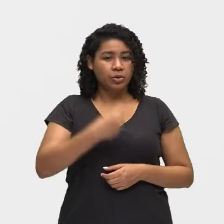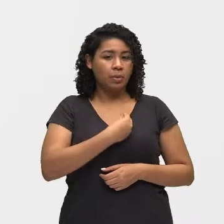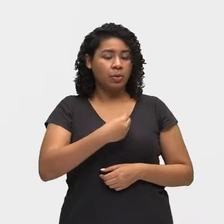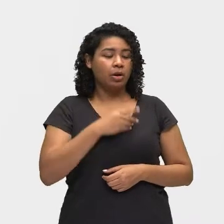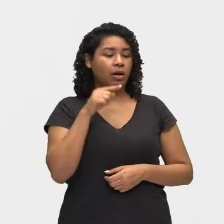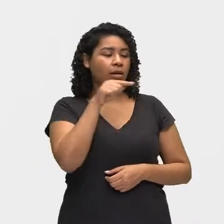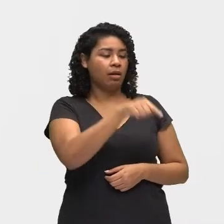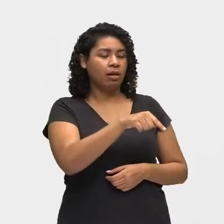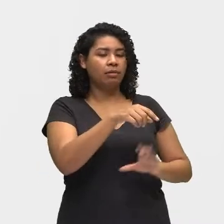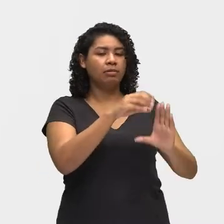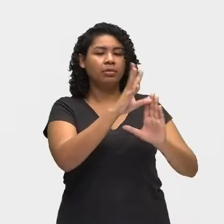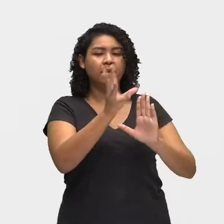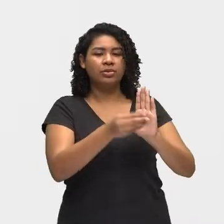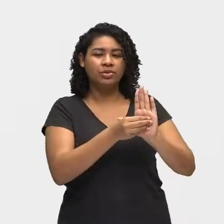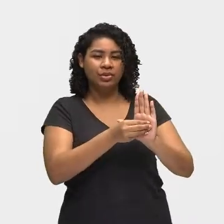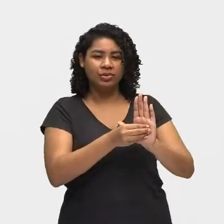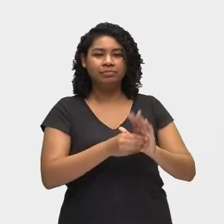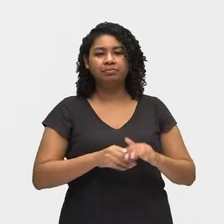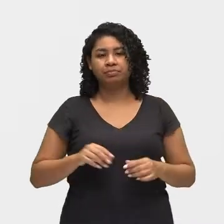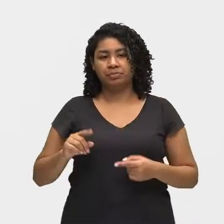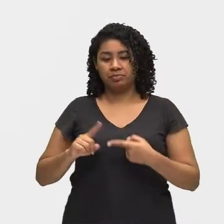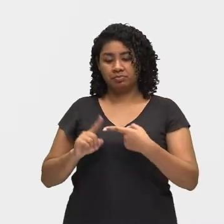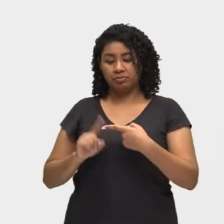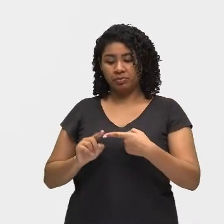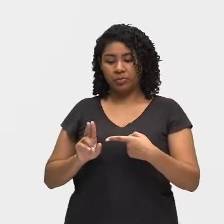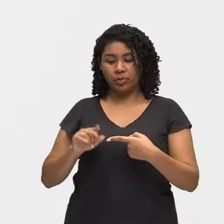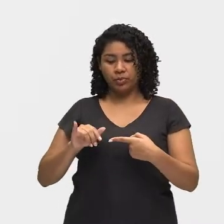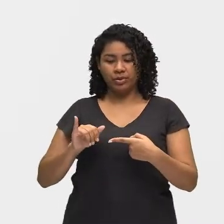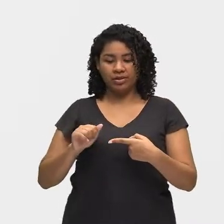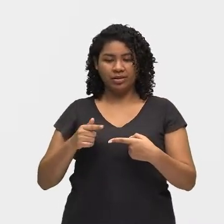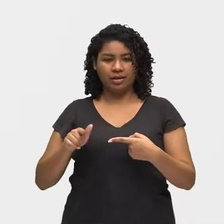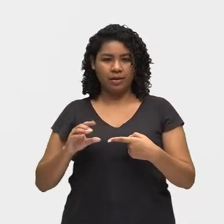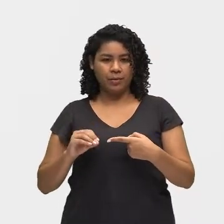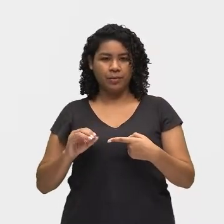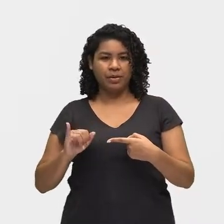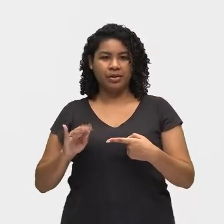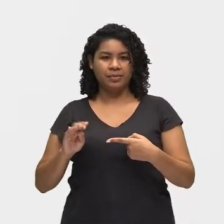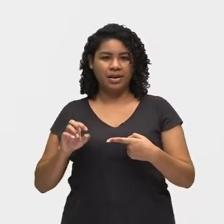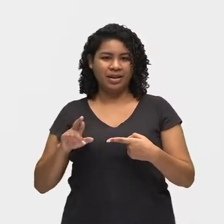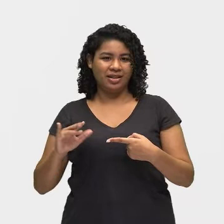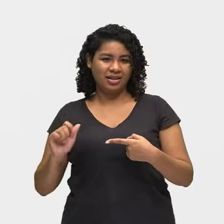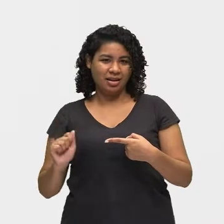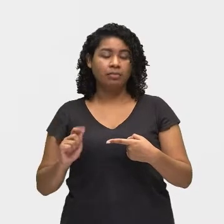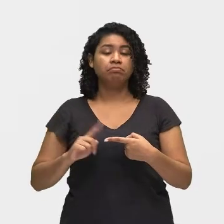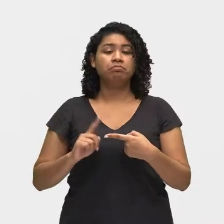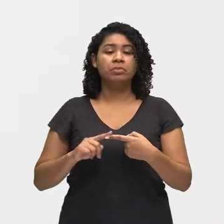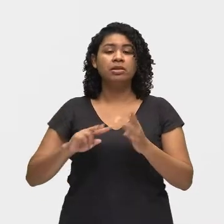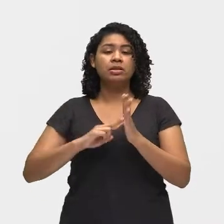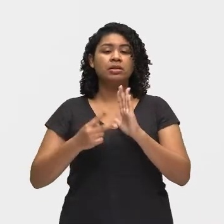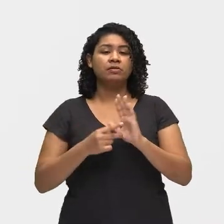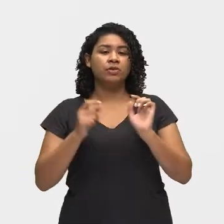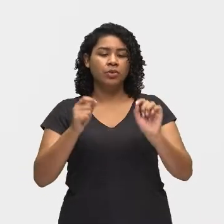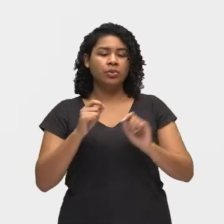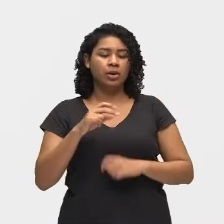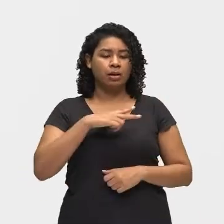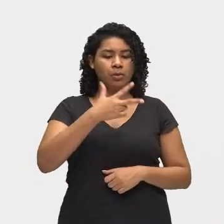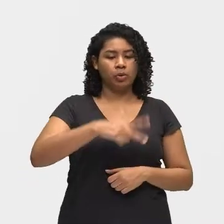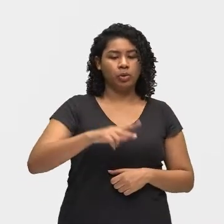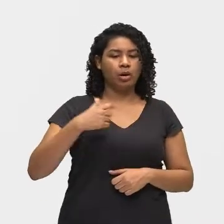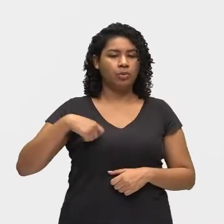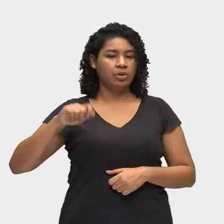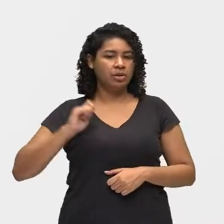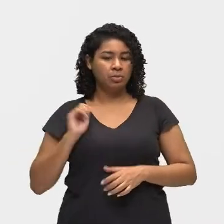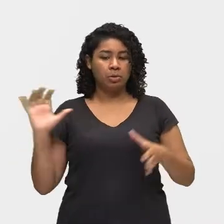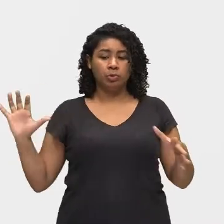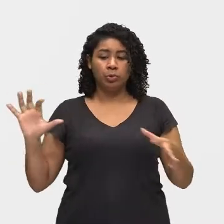momento. A União Ibérica, que nós sabemos que vai ser o momento em que Portugal e Espanha serão unificados por